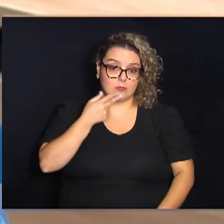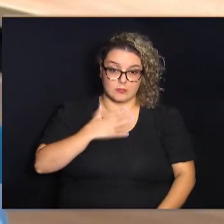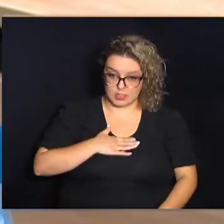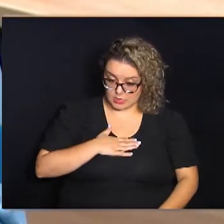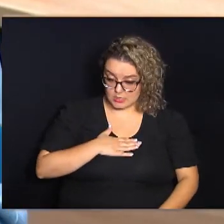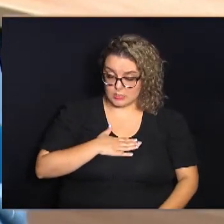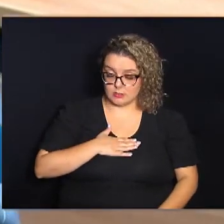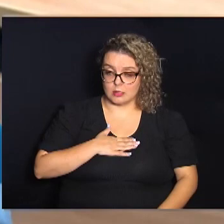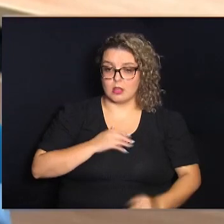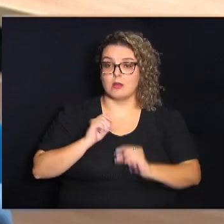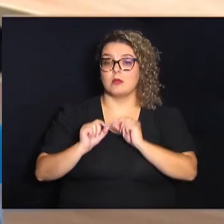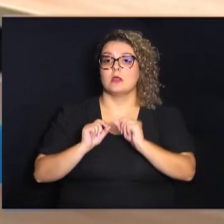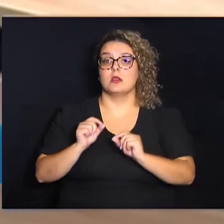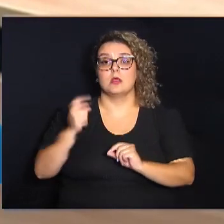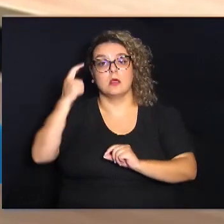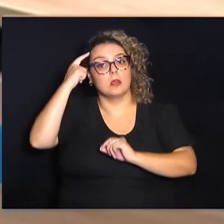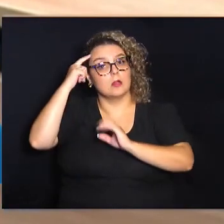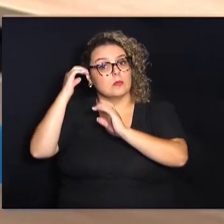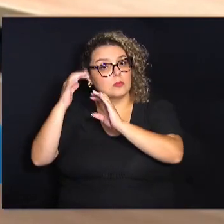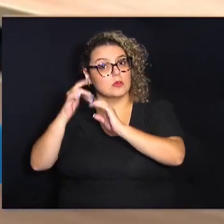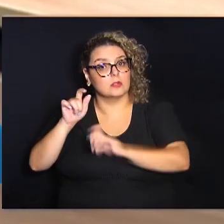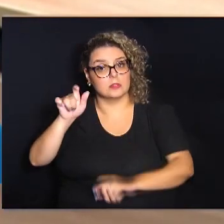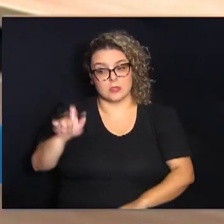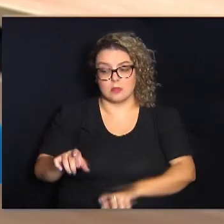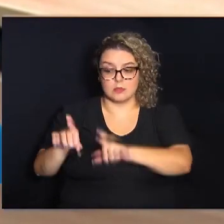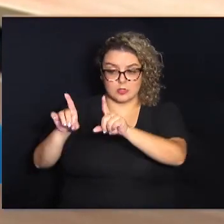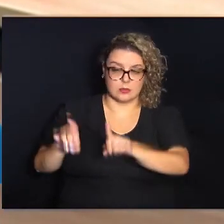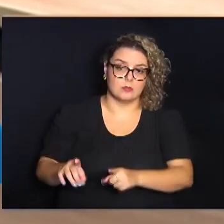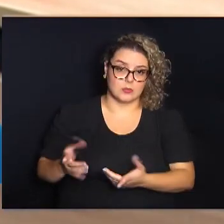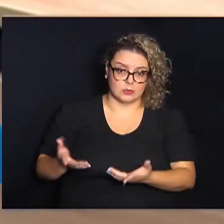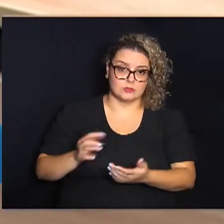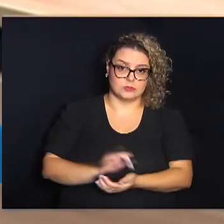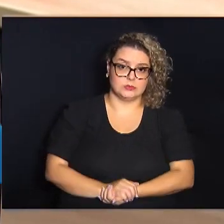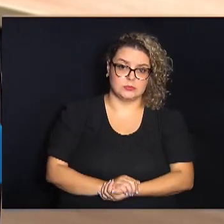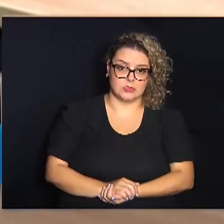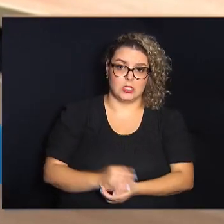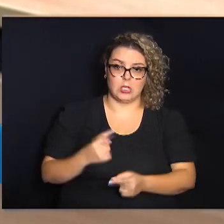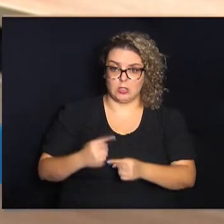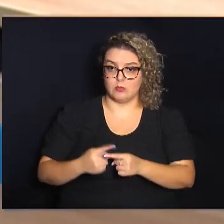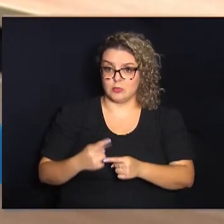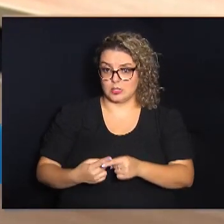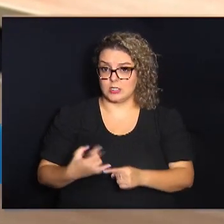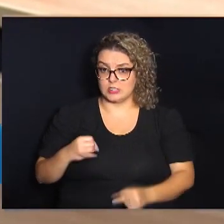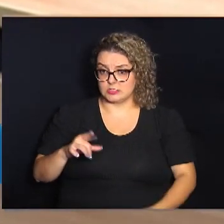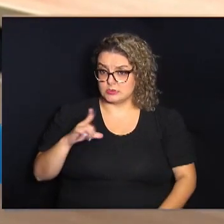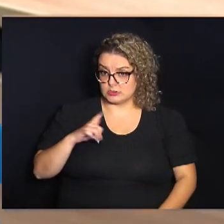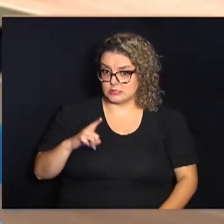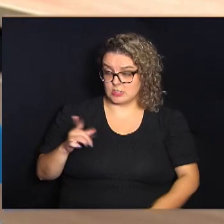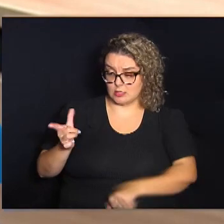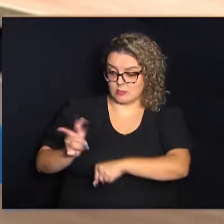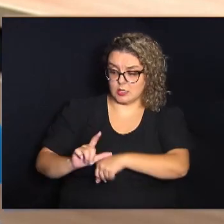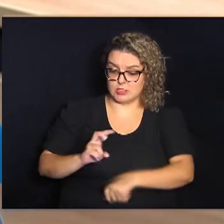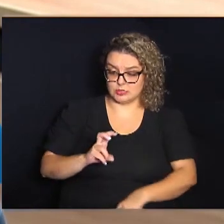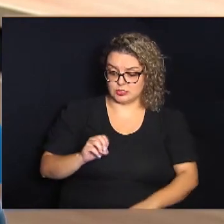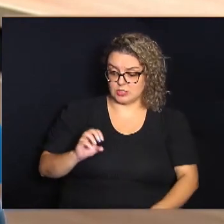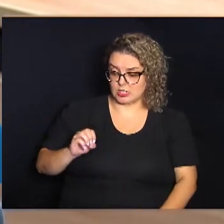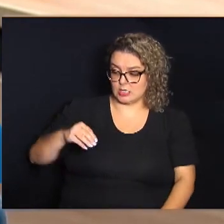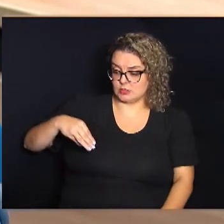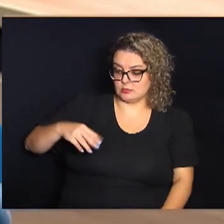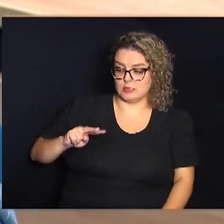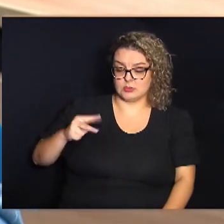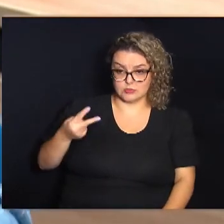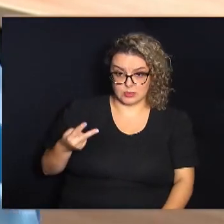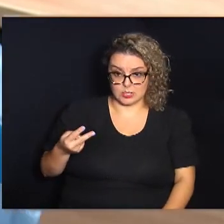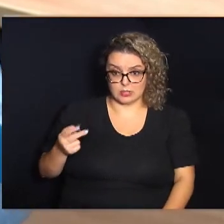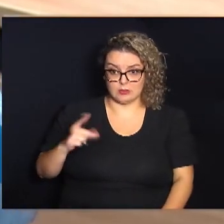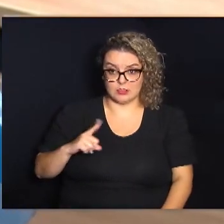sugestão para que a gente pense mais na pessoa com deficiência. Porque se você vai ter um comércio de 500 metros quadrados, você vai ter